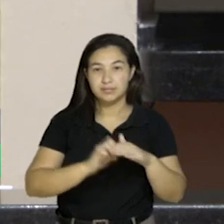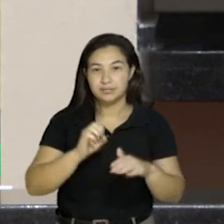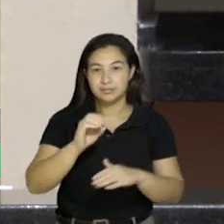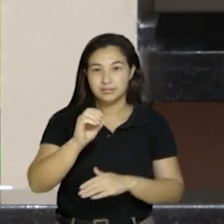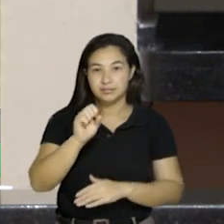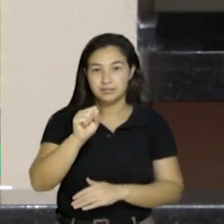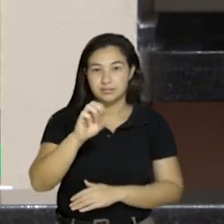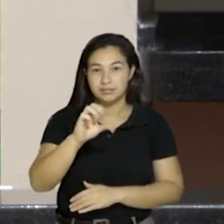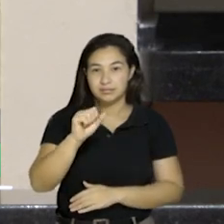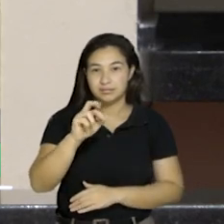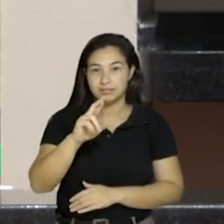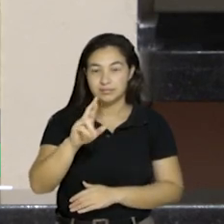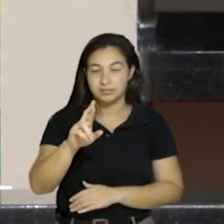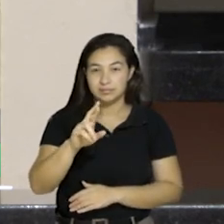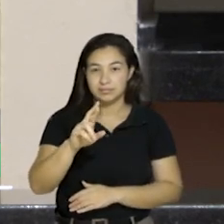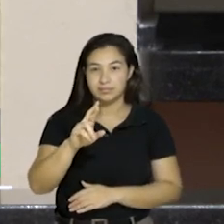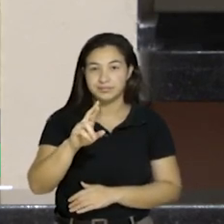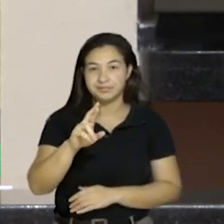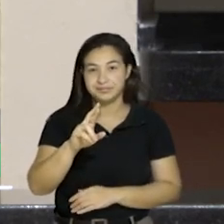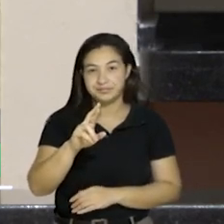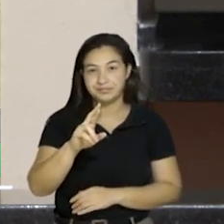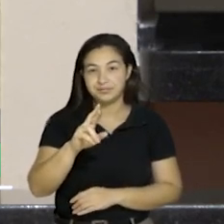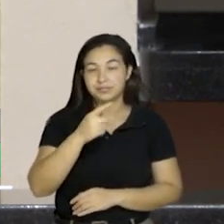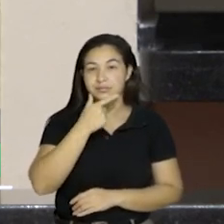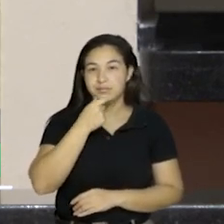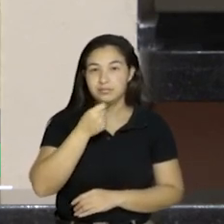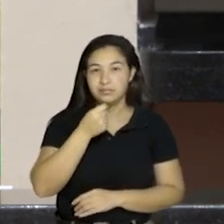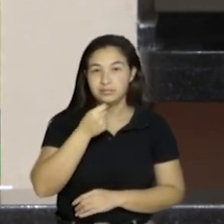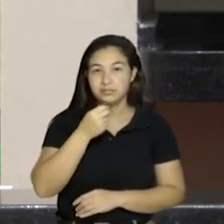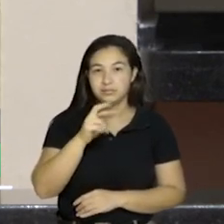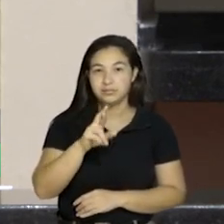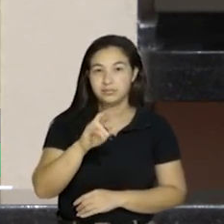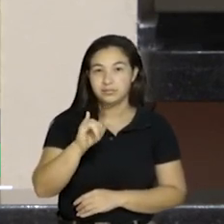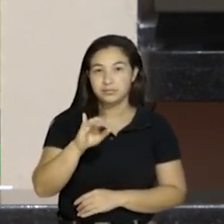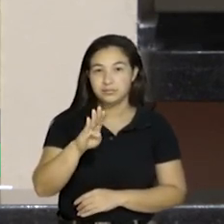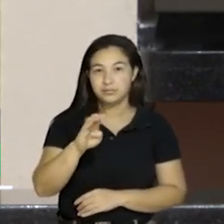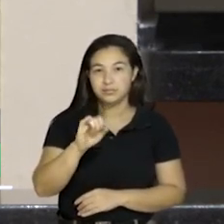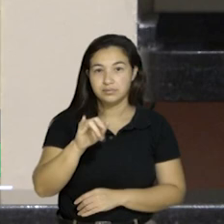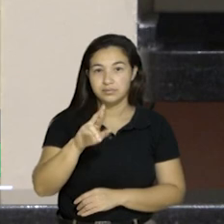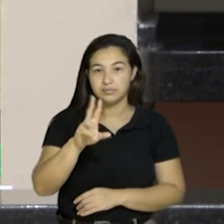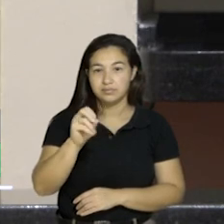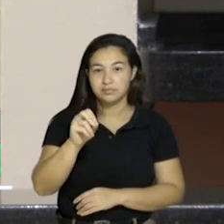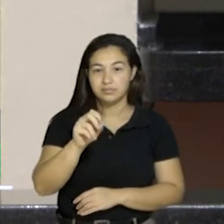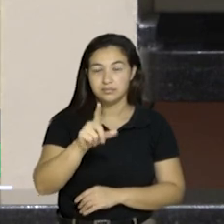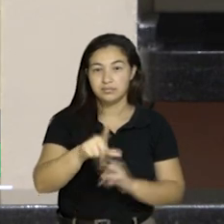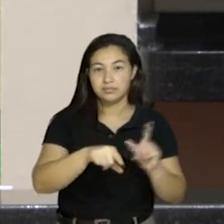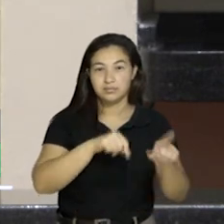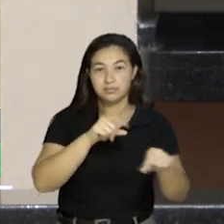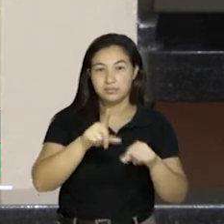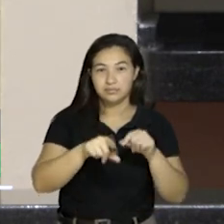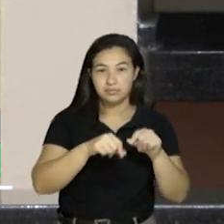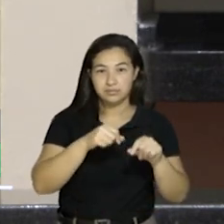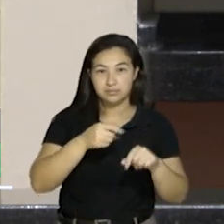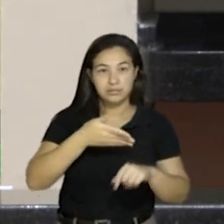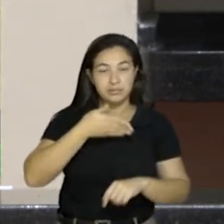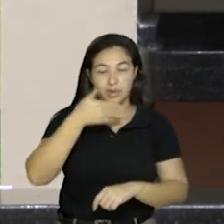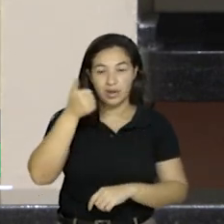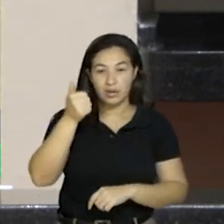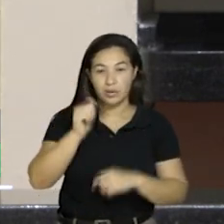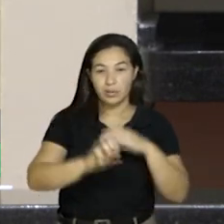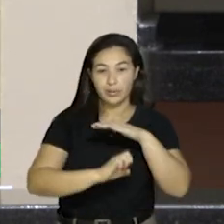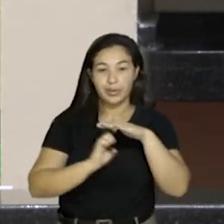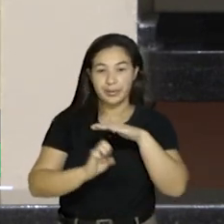Brasil senhor obledo Ribeiro por ter sido Eleita como uma das melhores empresas